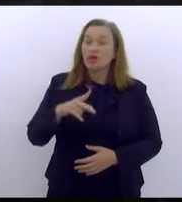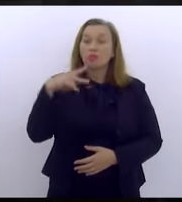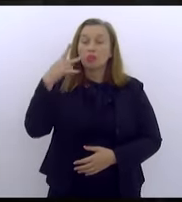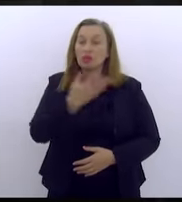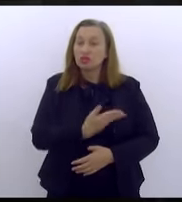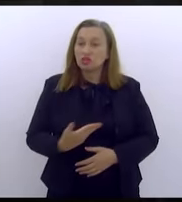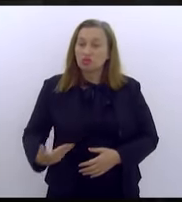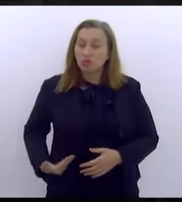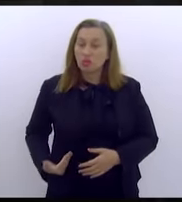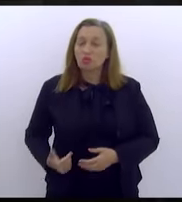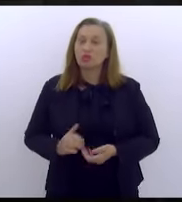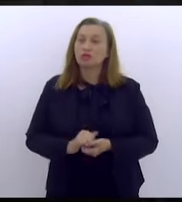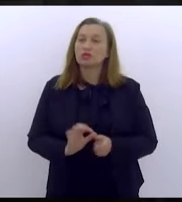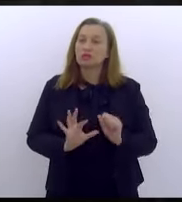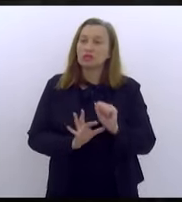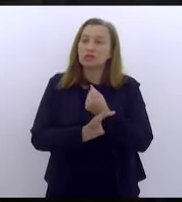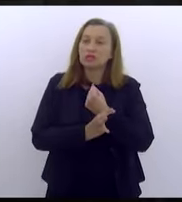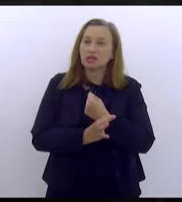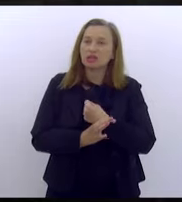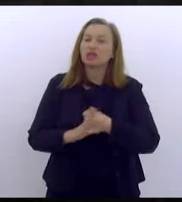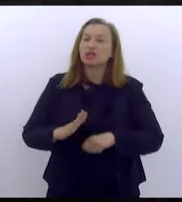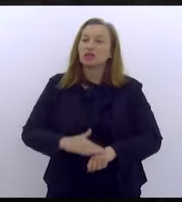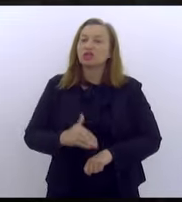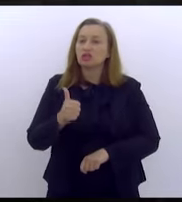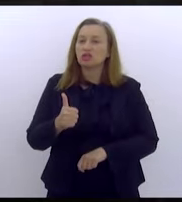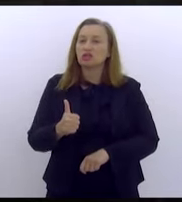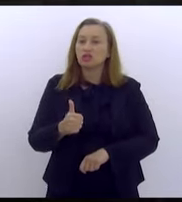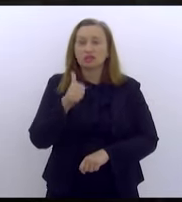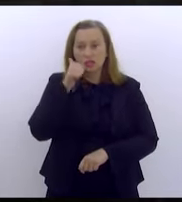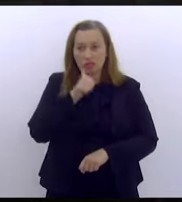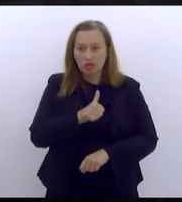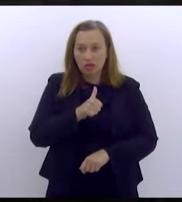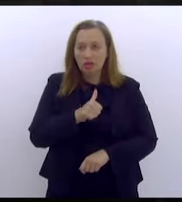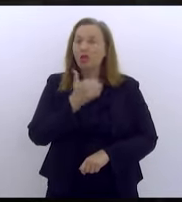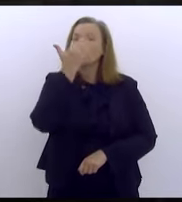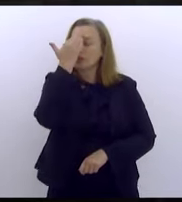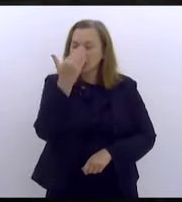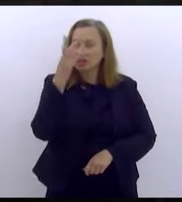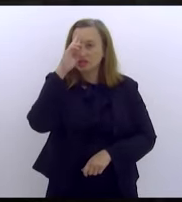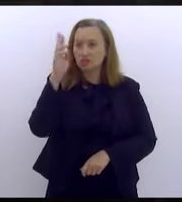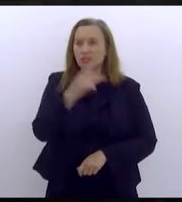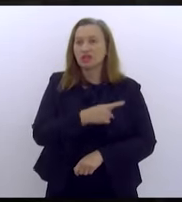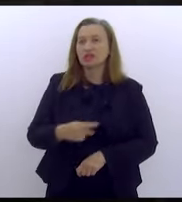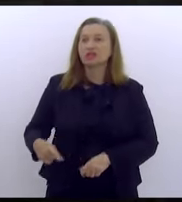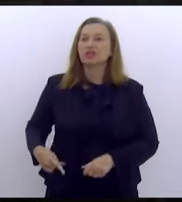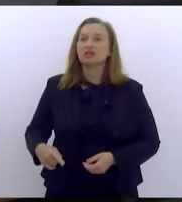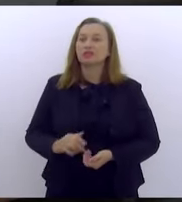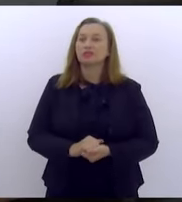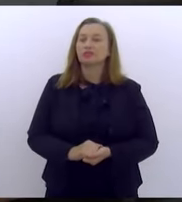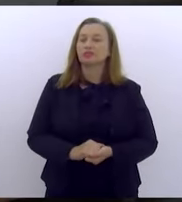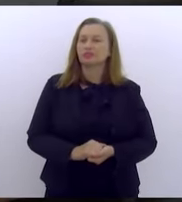políticas públicas que assegurem a dignidade das nossas mulheres. Muito obrigada, senhor presidente.